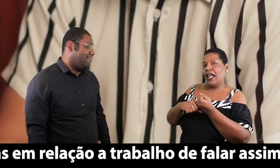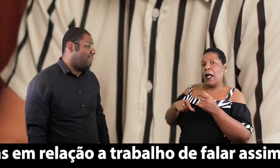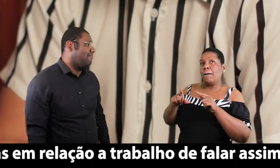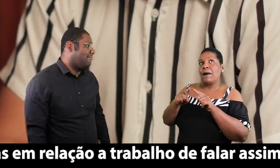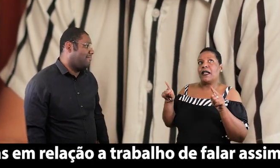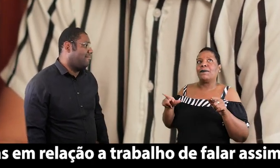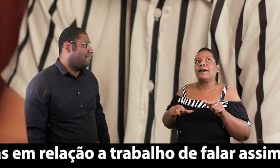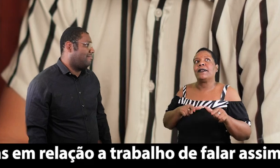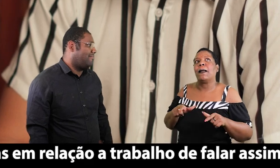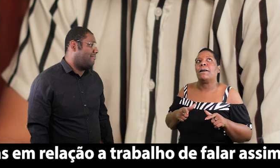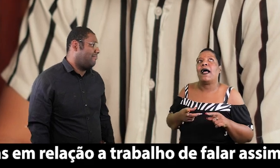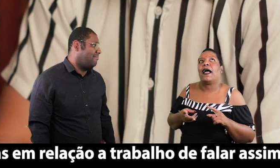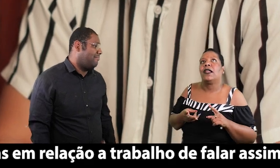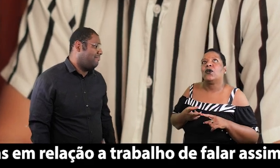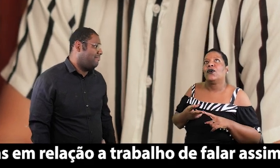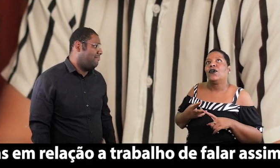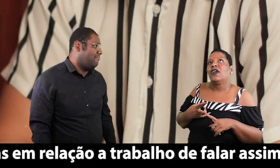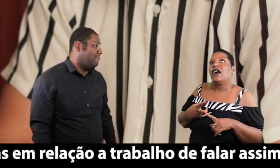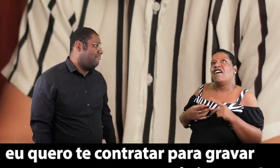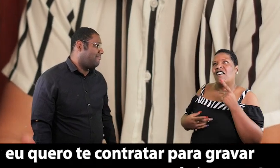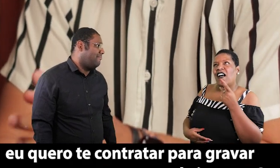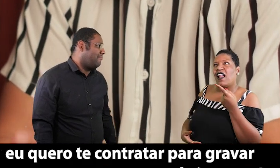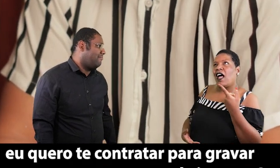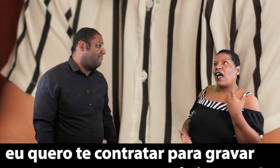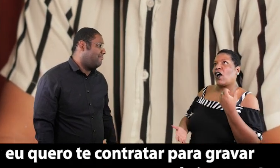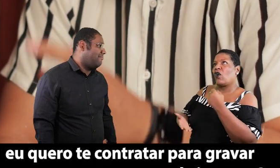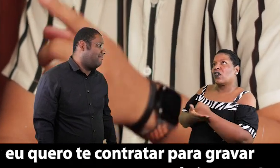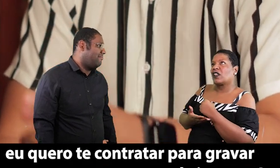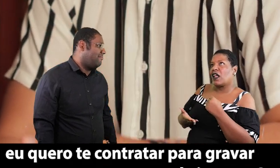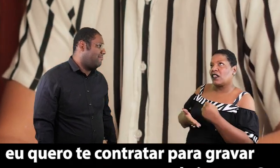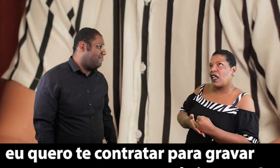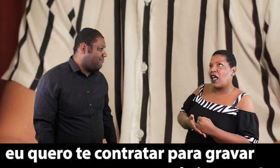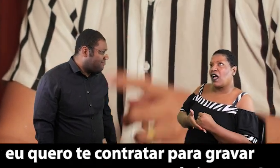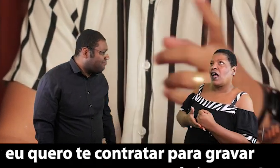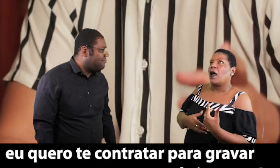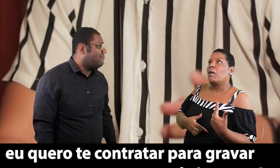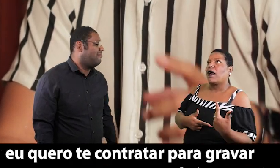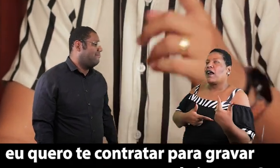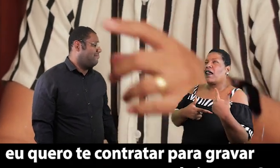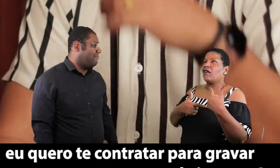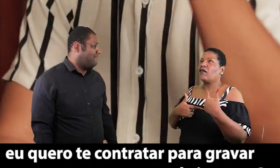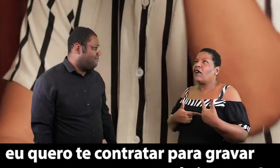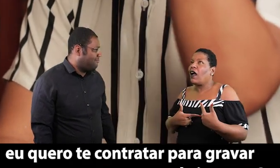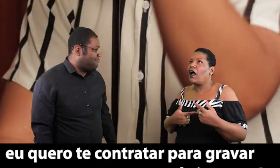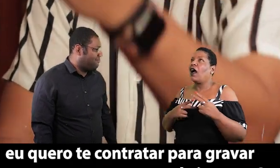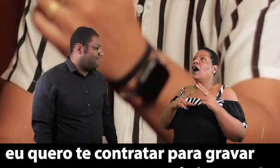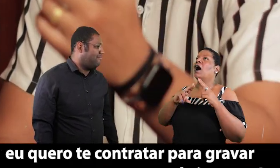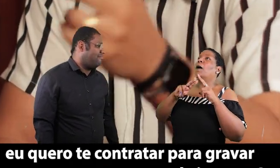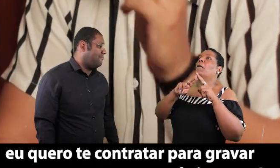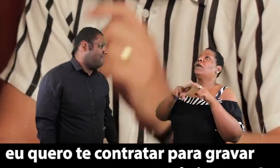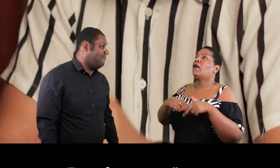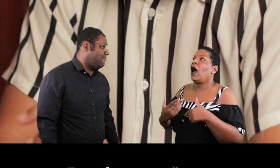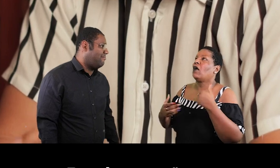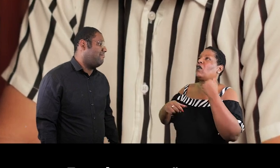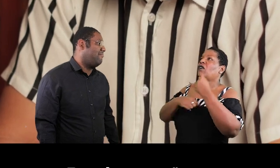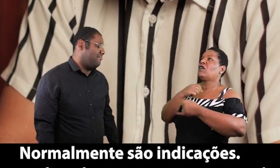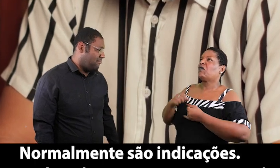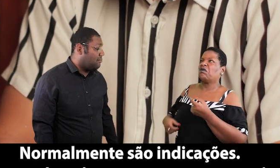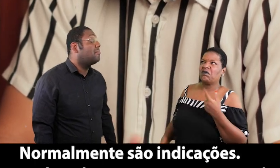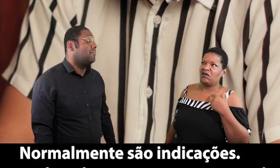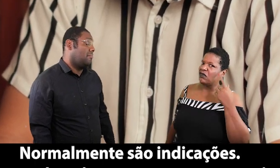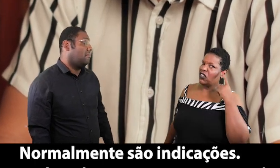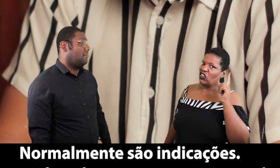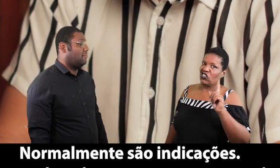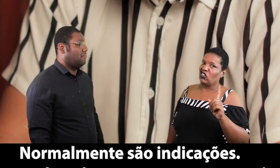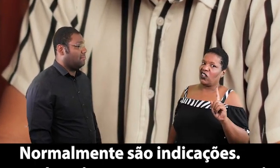relação a trabalho, de falar assim, poxa, eu quero te contratar pra gravar ou pra tocar por causa da internet, eu acho que não. Normalmente